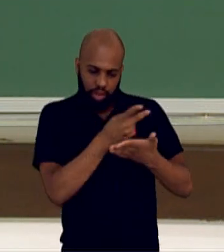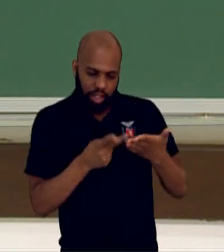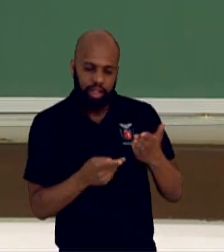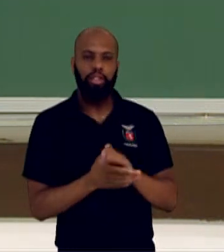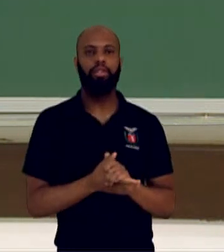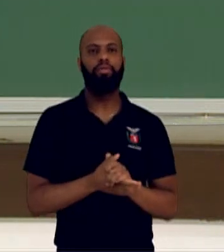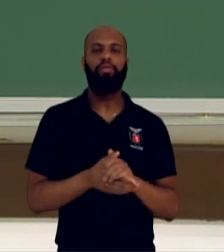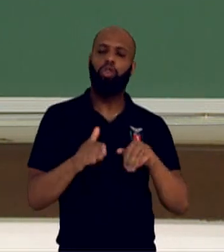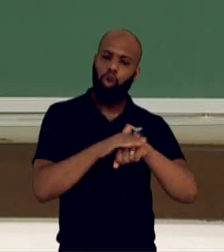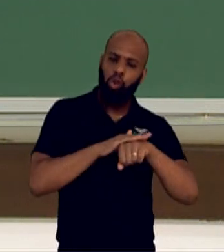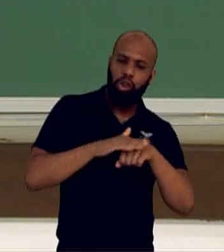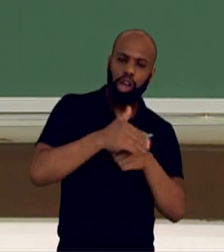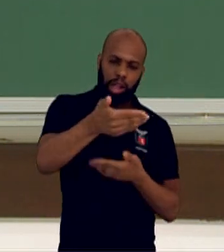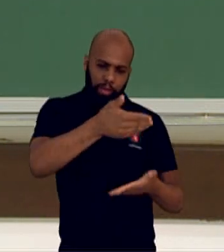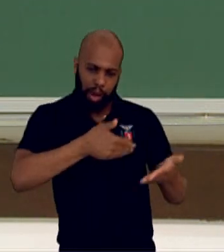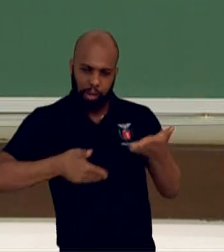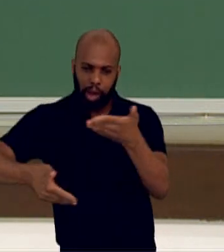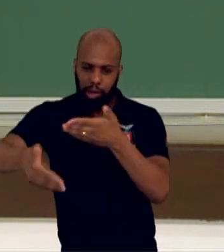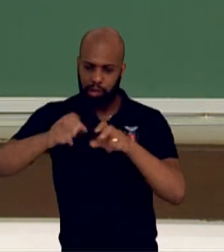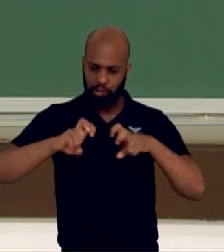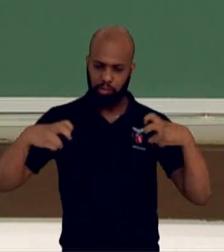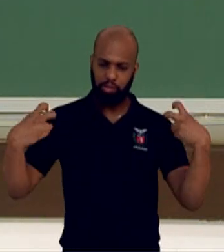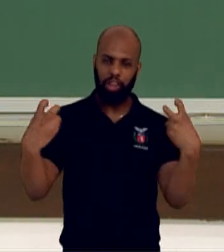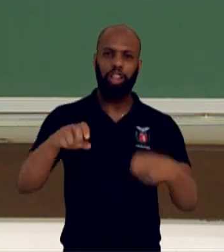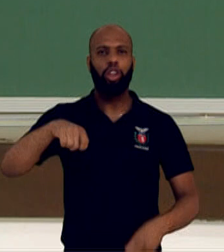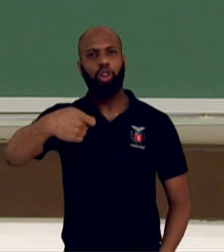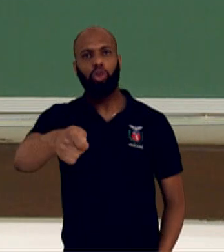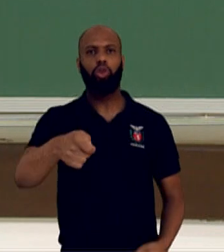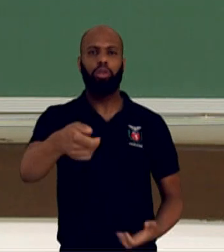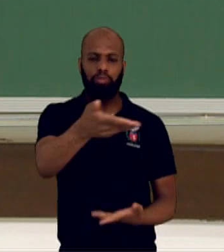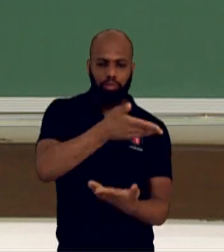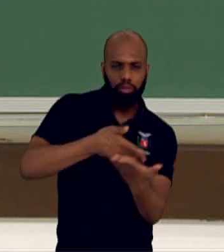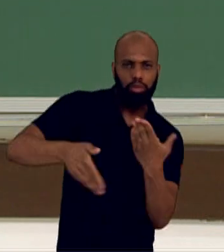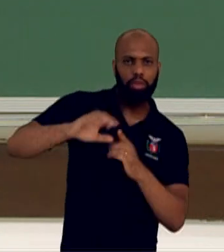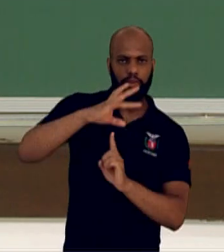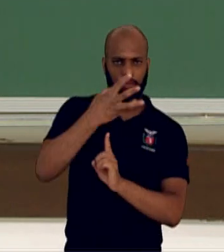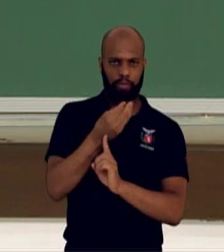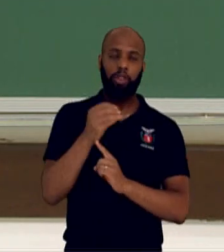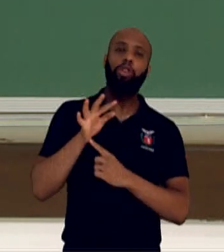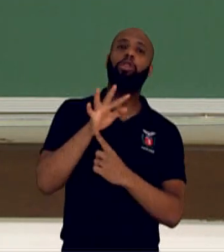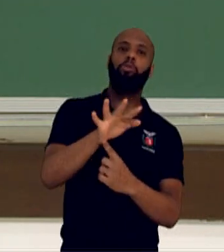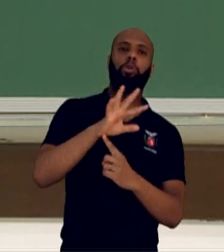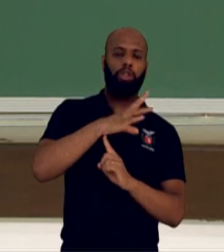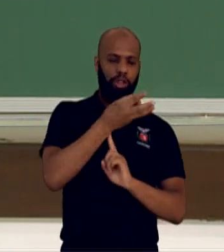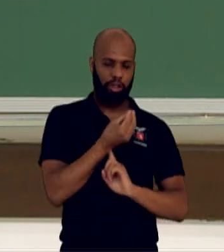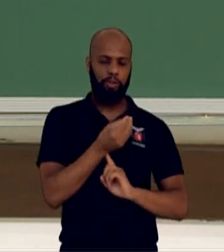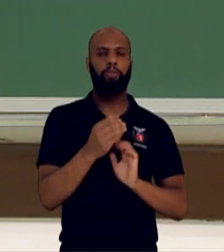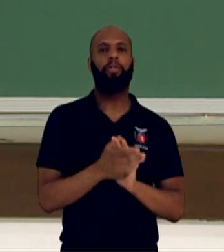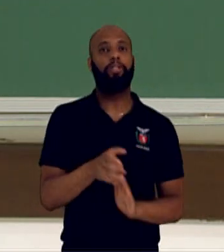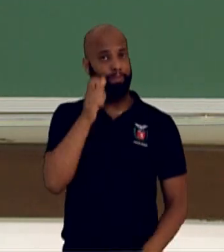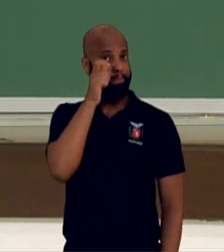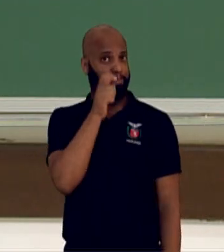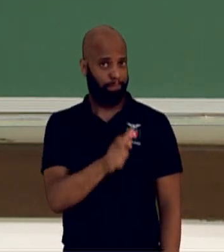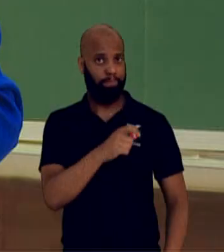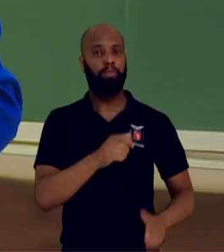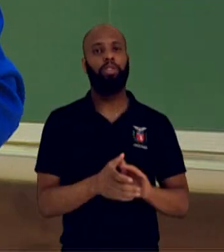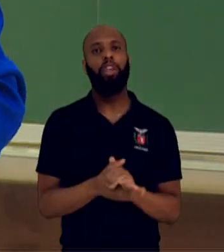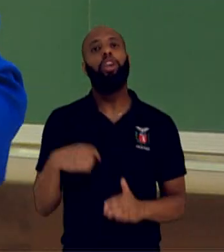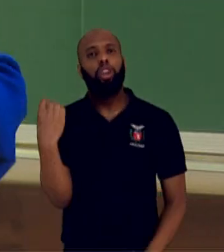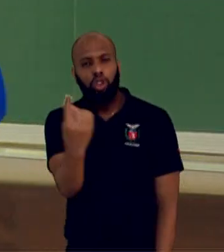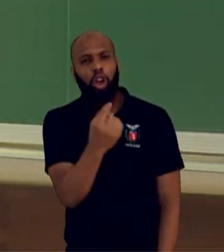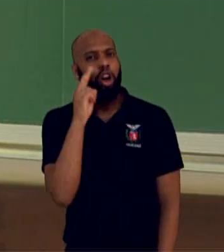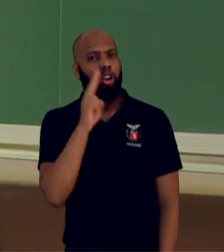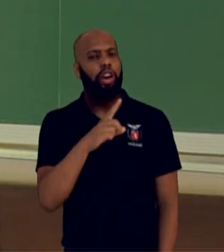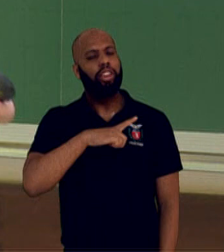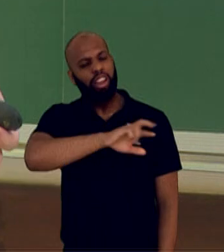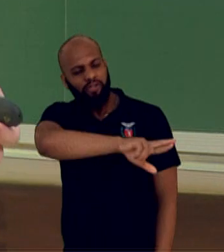e eles conversam sobre arte, mostram sua arte, certo? É super interessante isso. A gente vê que